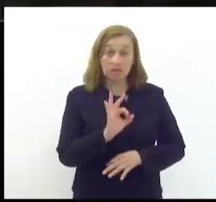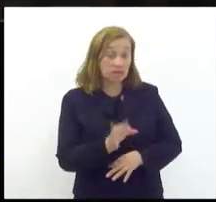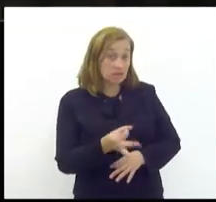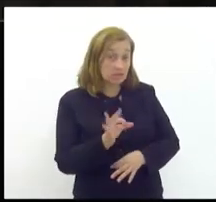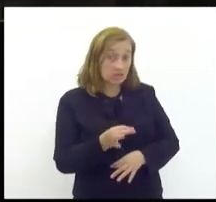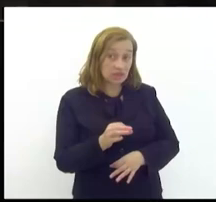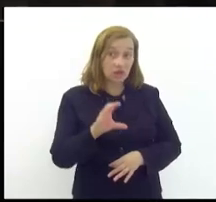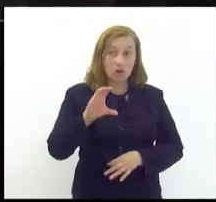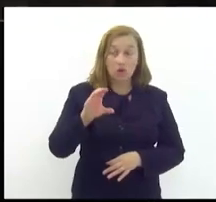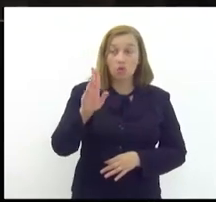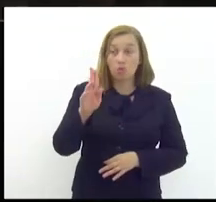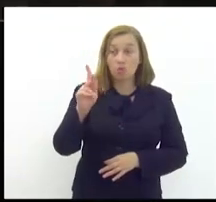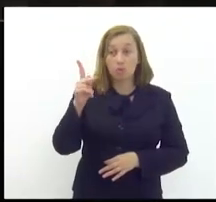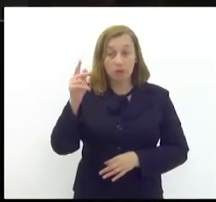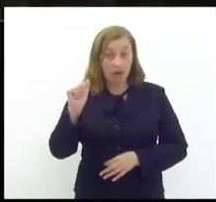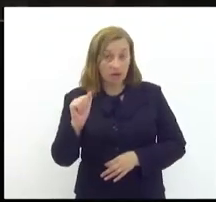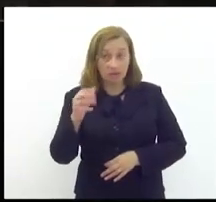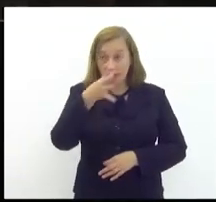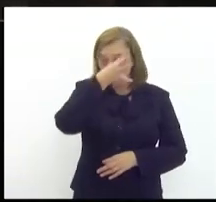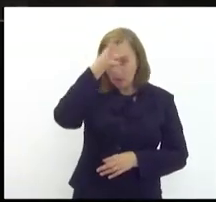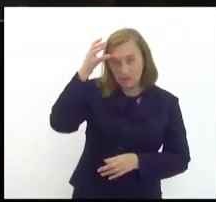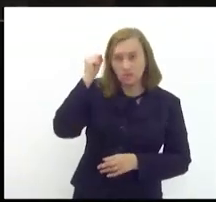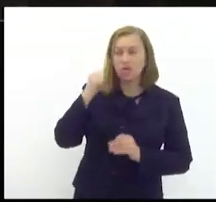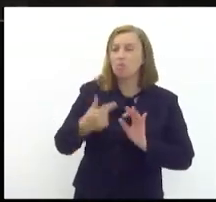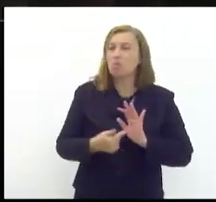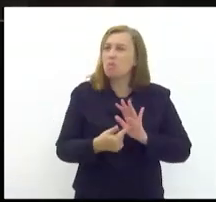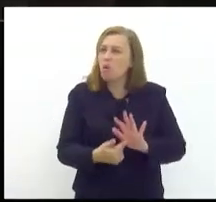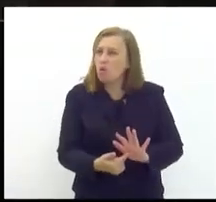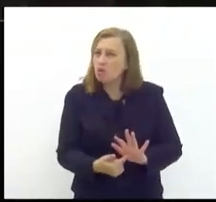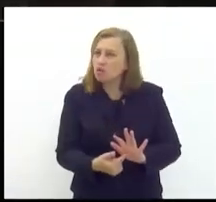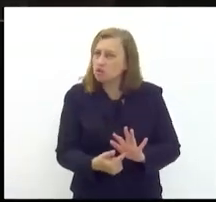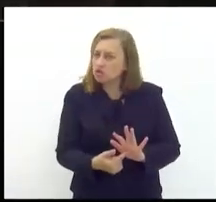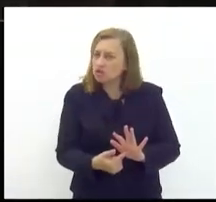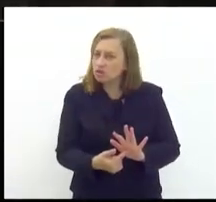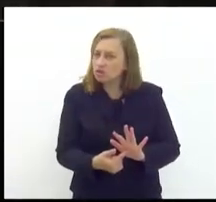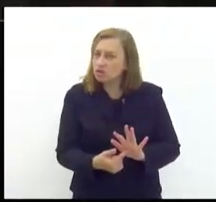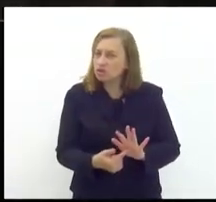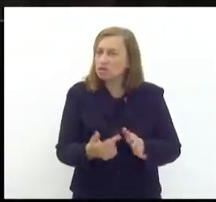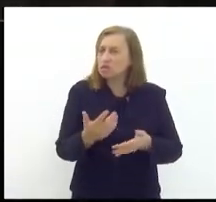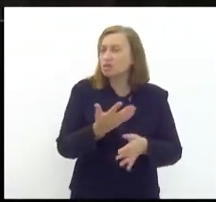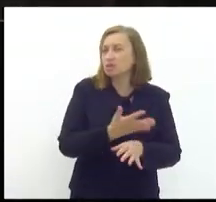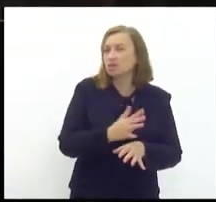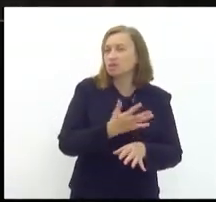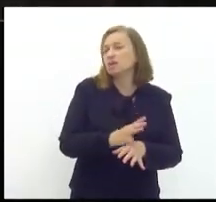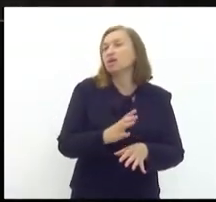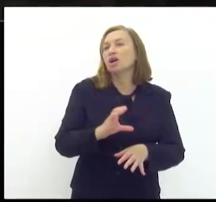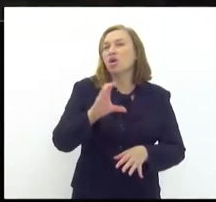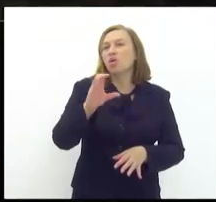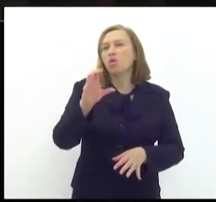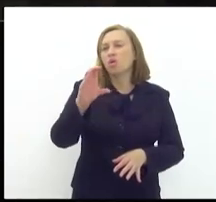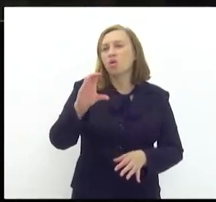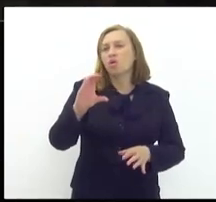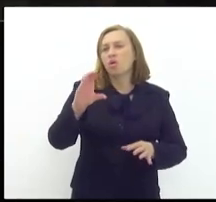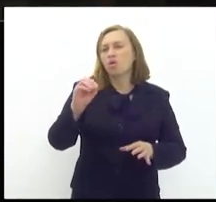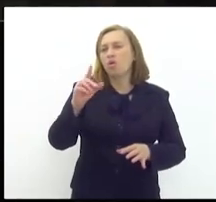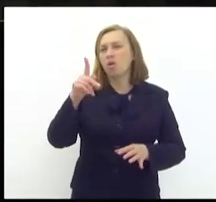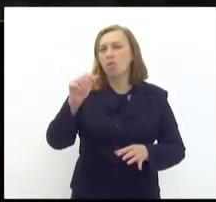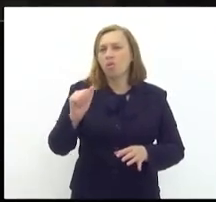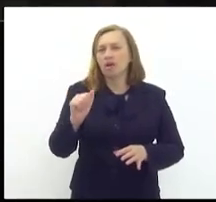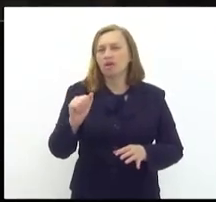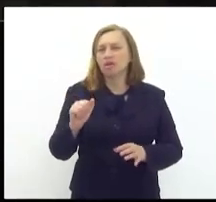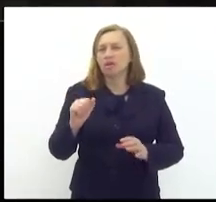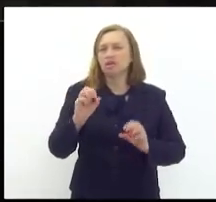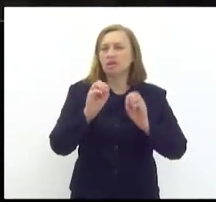Cúpula da Amazônia se demonstram ensaio geral para a realização da Copa e 30 da ONU que